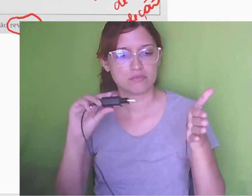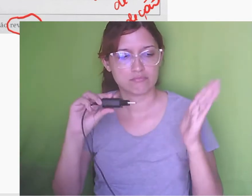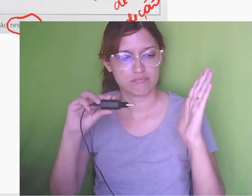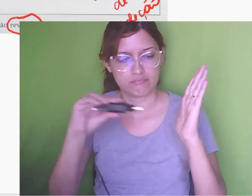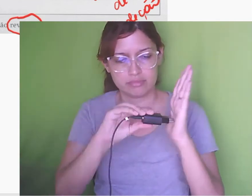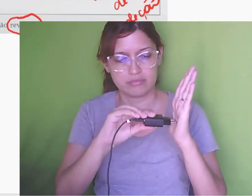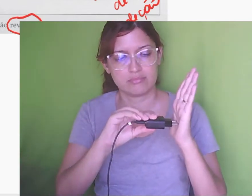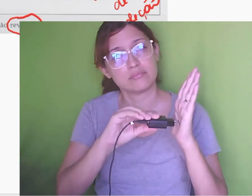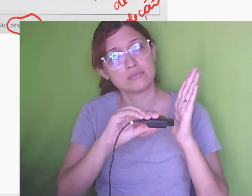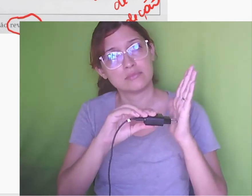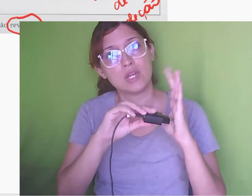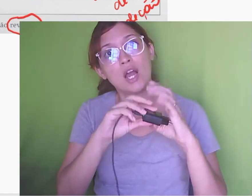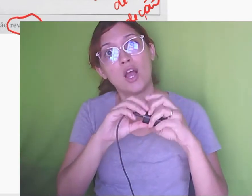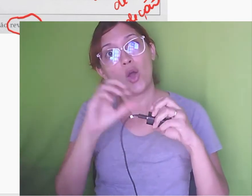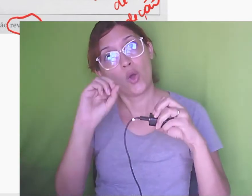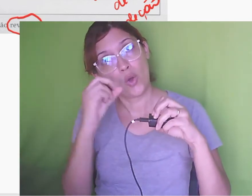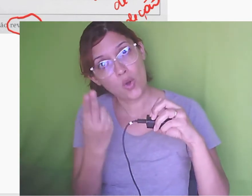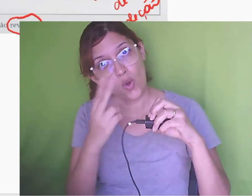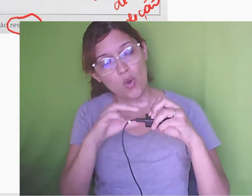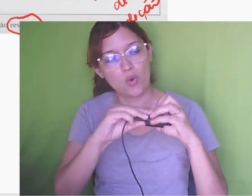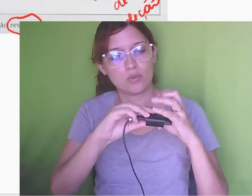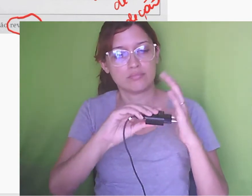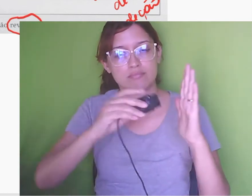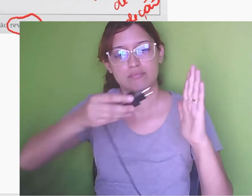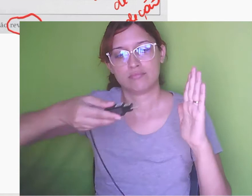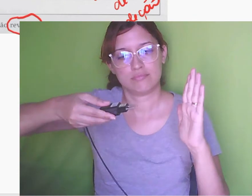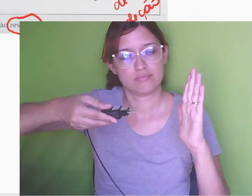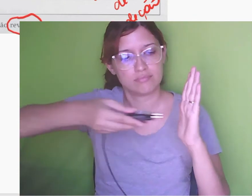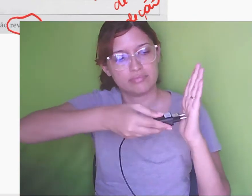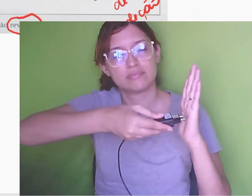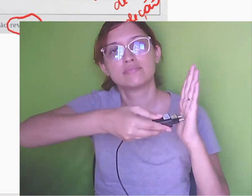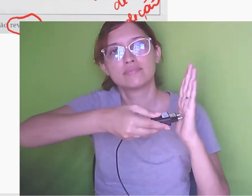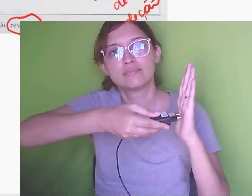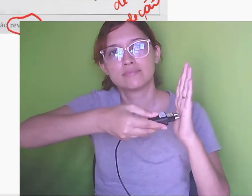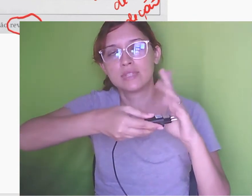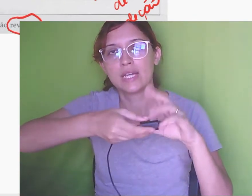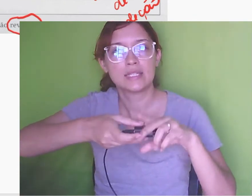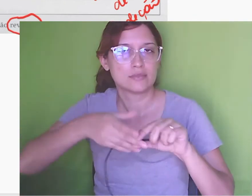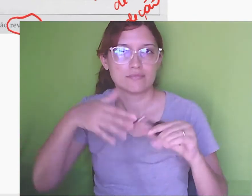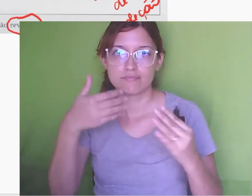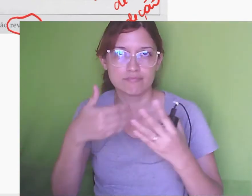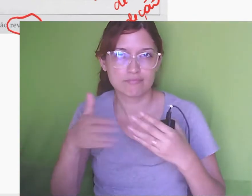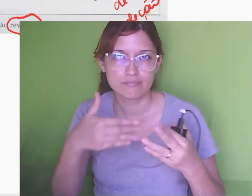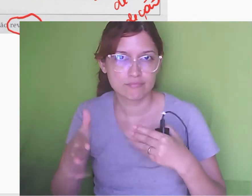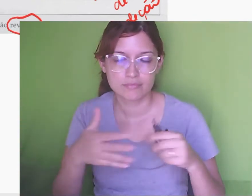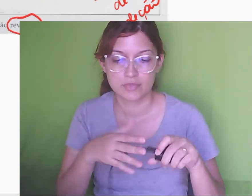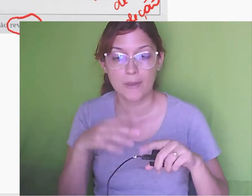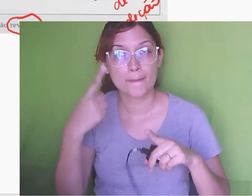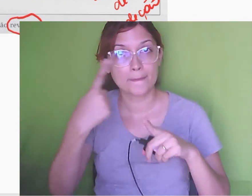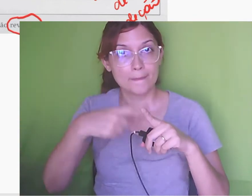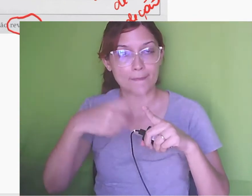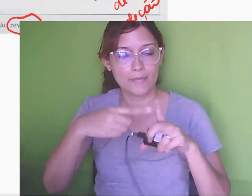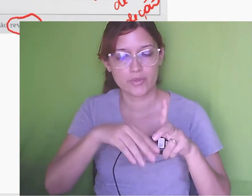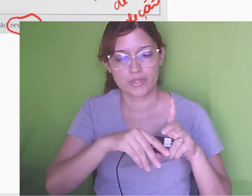pode colocar assim, ou então o contrário. Não tem